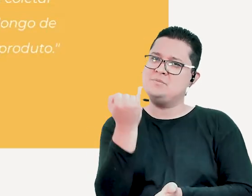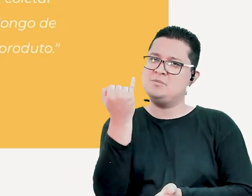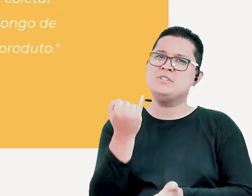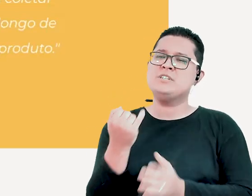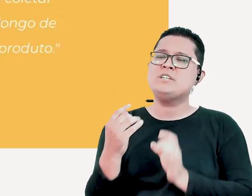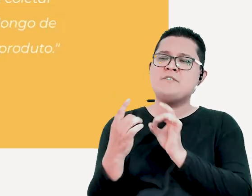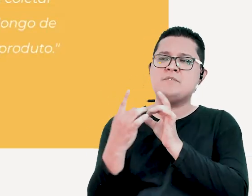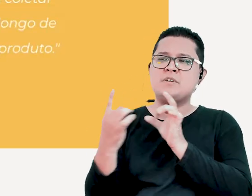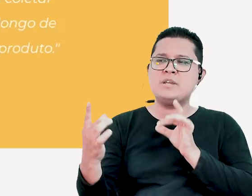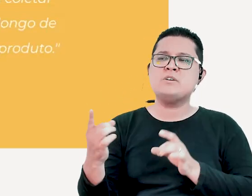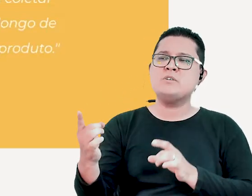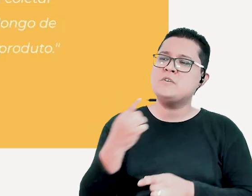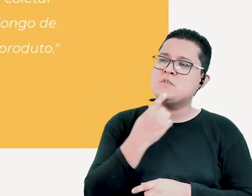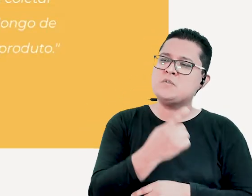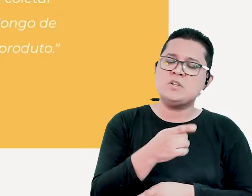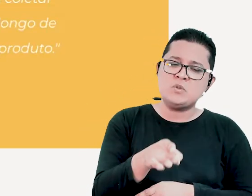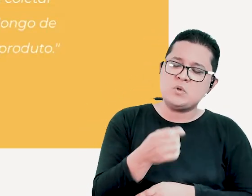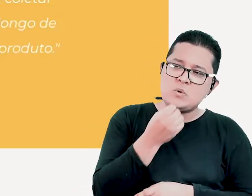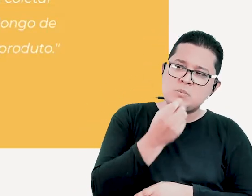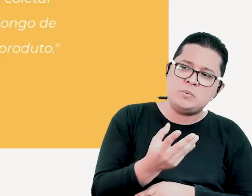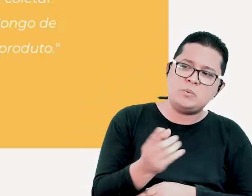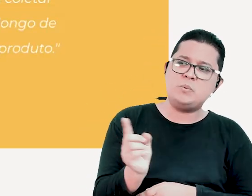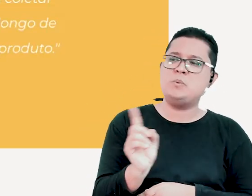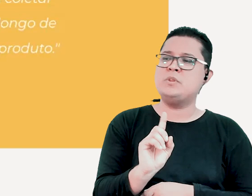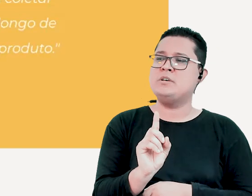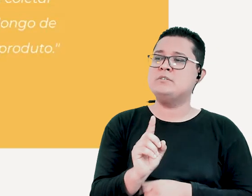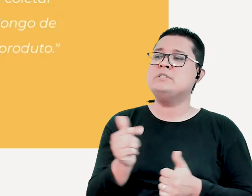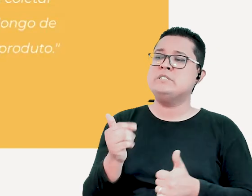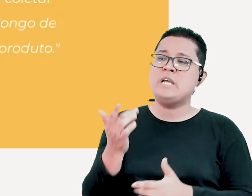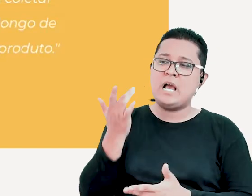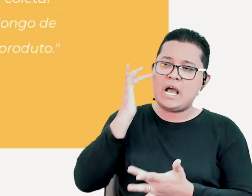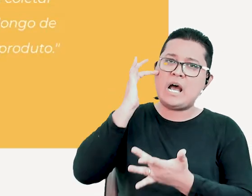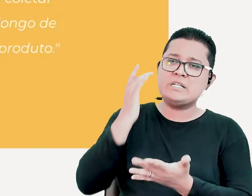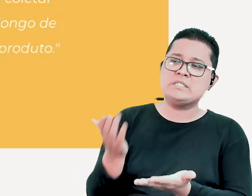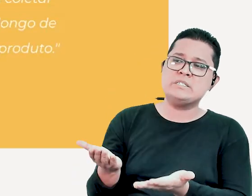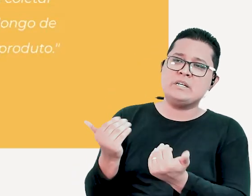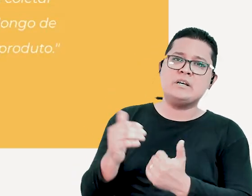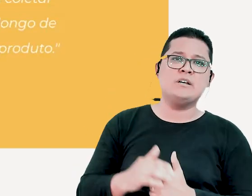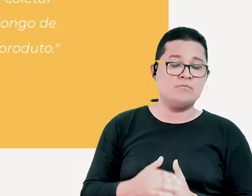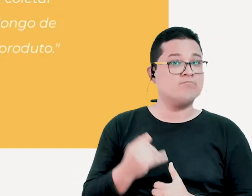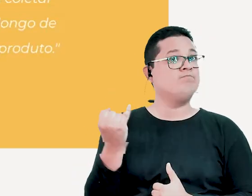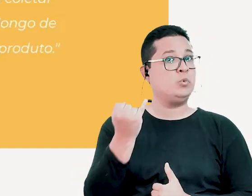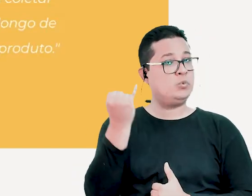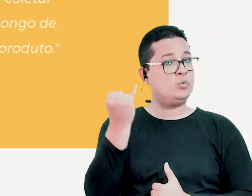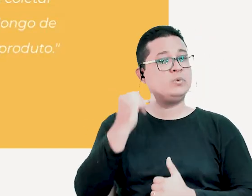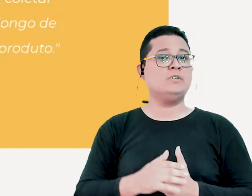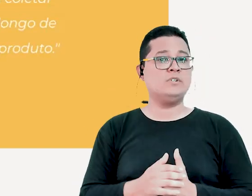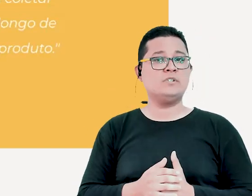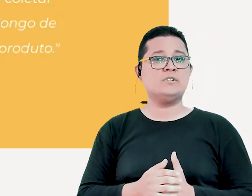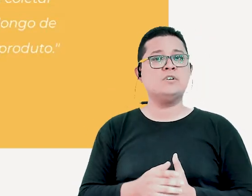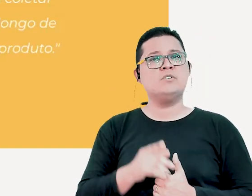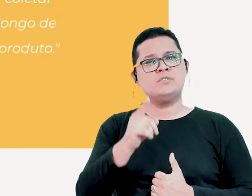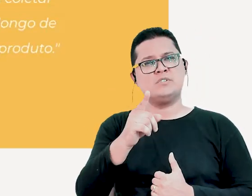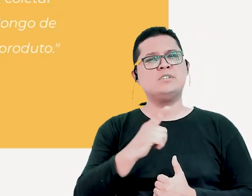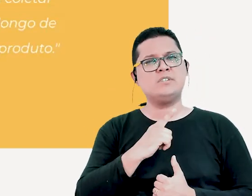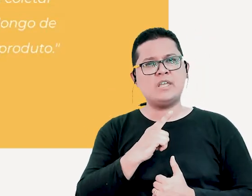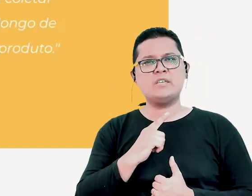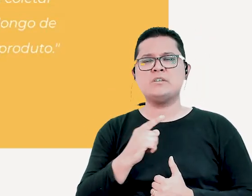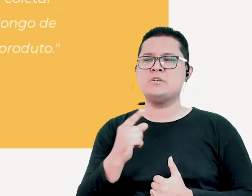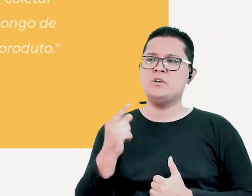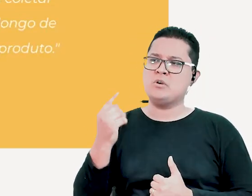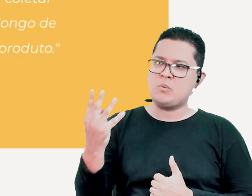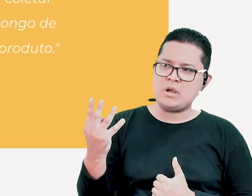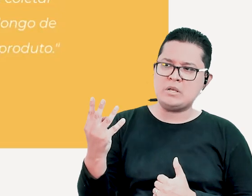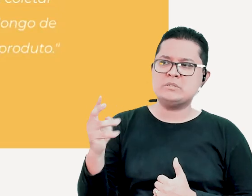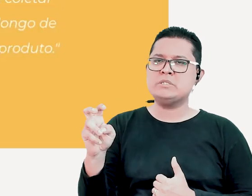do que pode ou não funcionar, né? Isso é extremamente importante. Então, quando você tem essas 4 ou 5 pessoas para testar, é